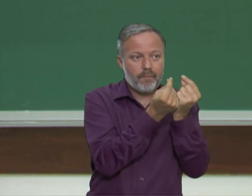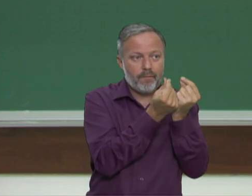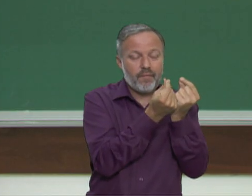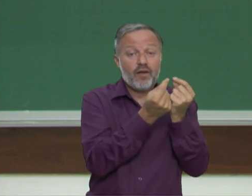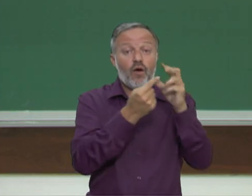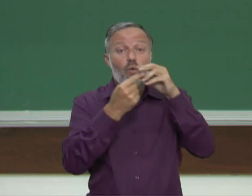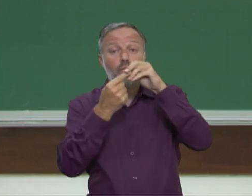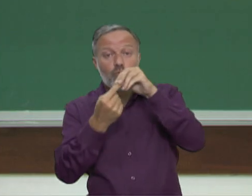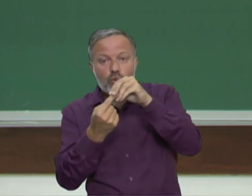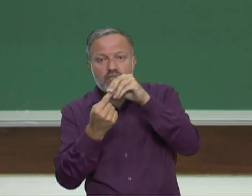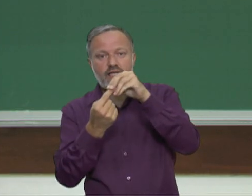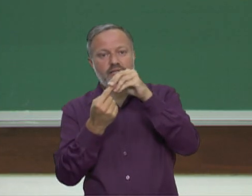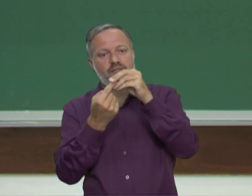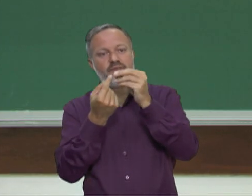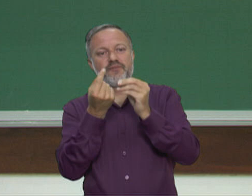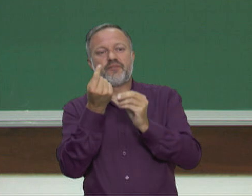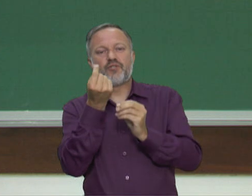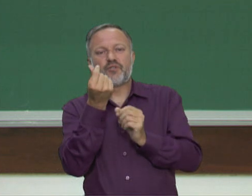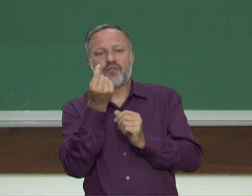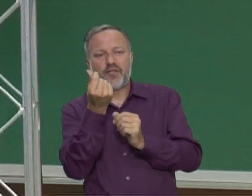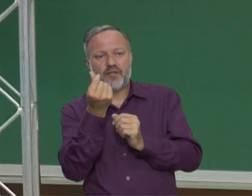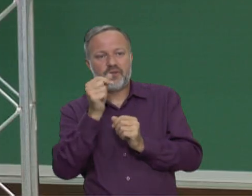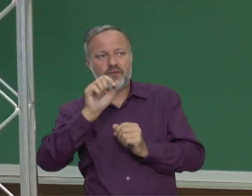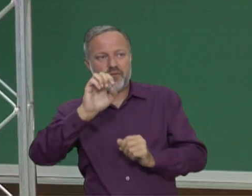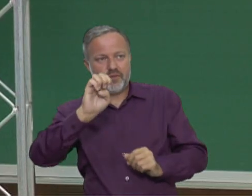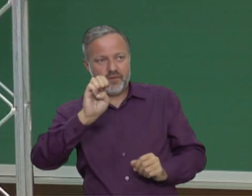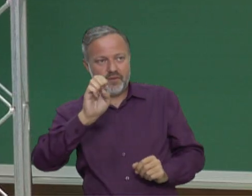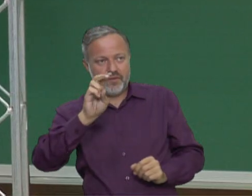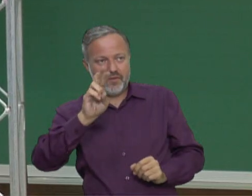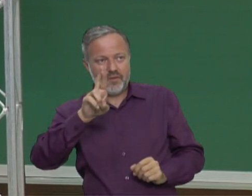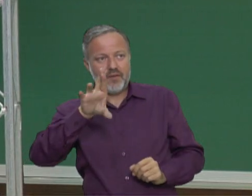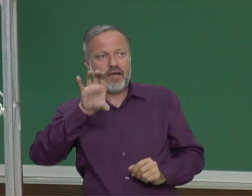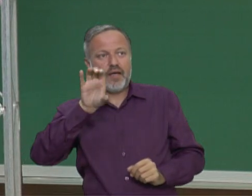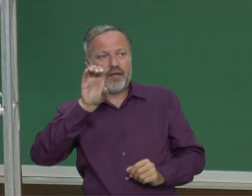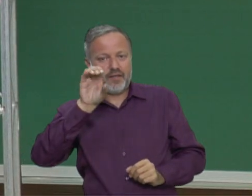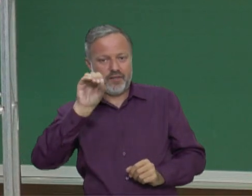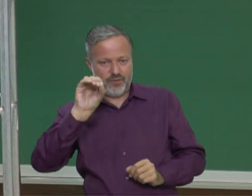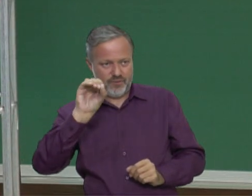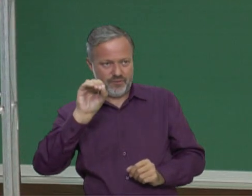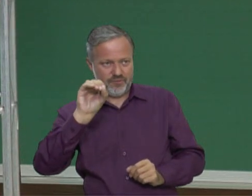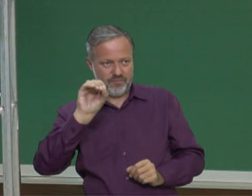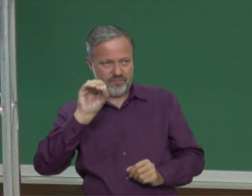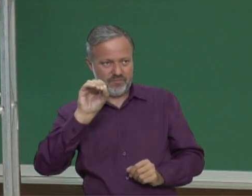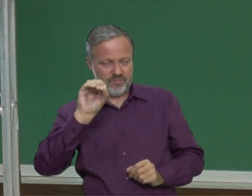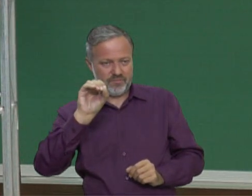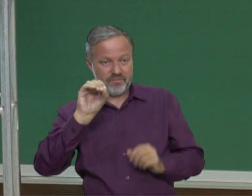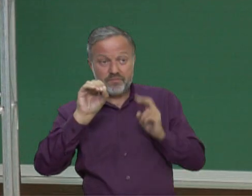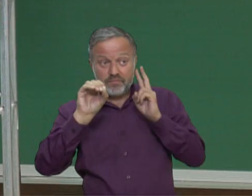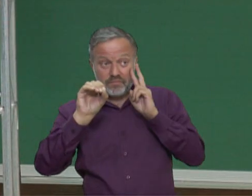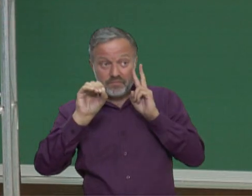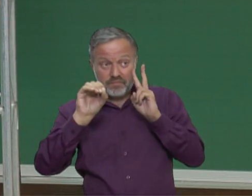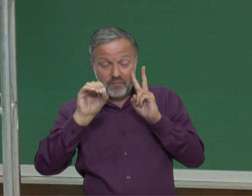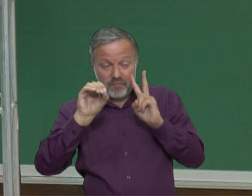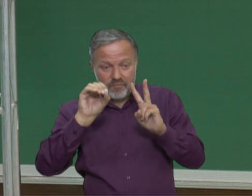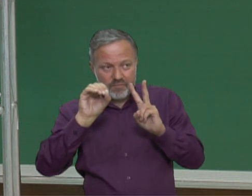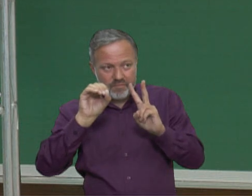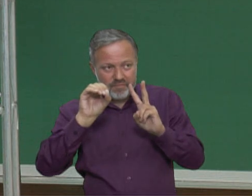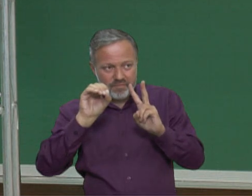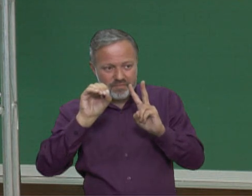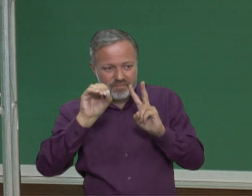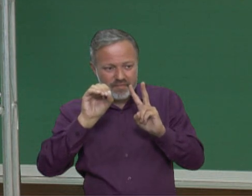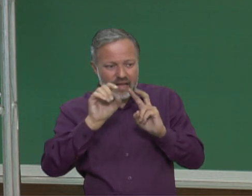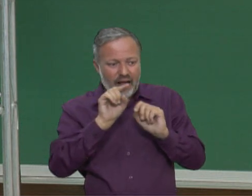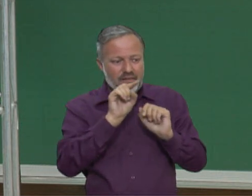única moeda utilizada nesse grupo de países. Por isso que eu coloquei aqui para vocês aqui esse esquema, ó. União Europeia com